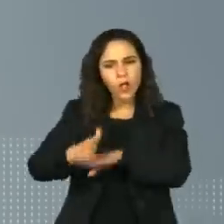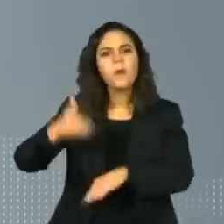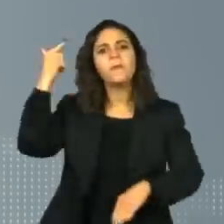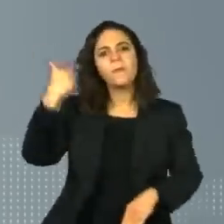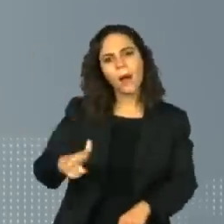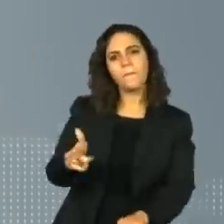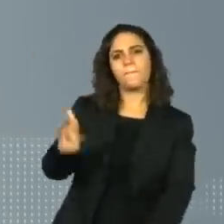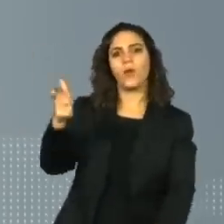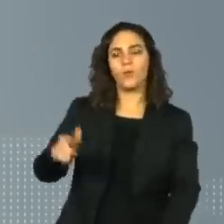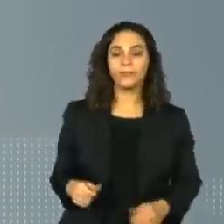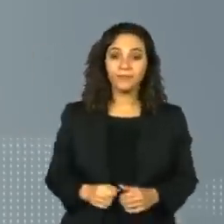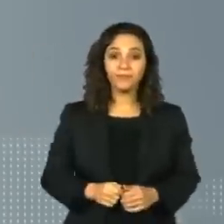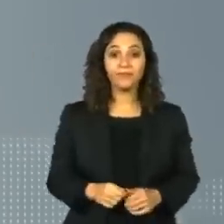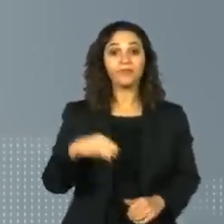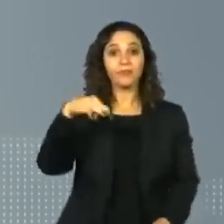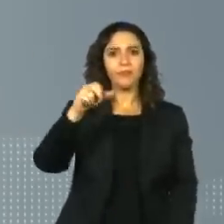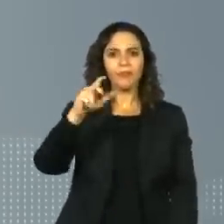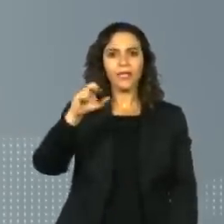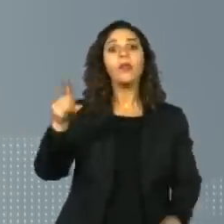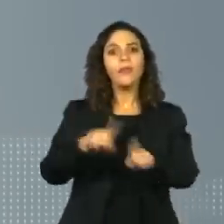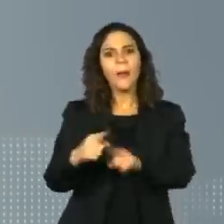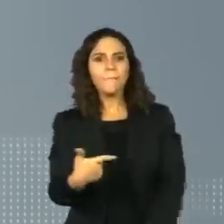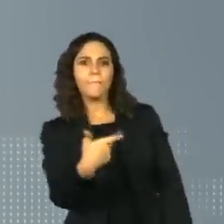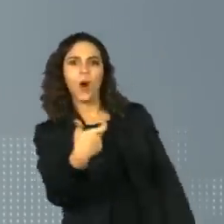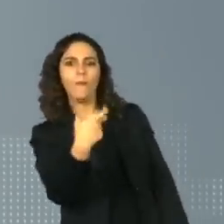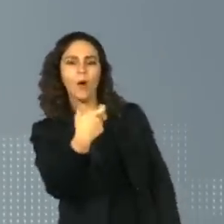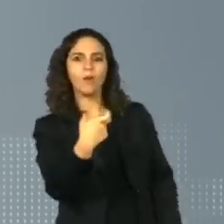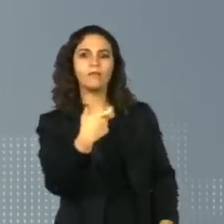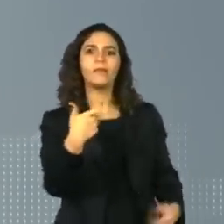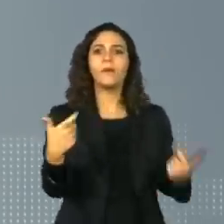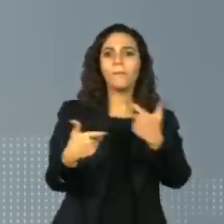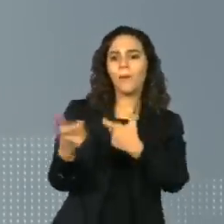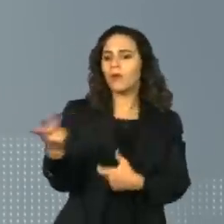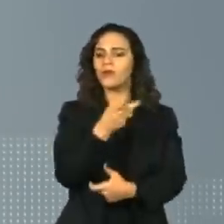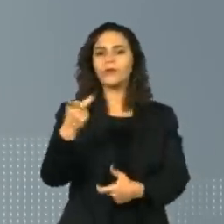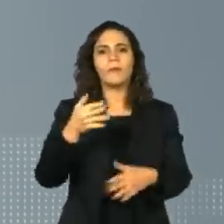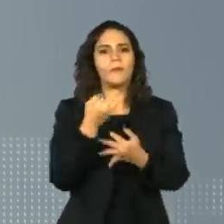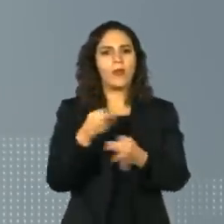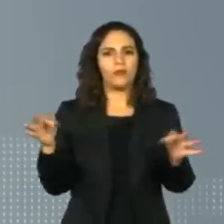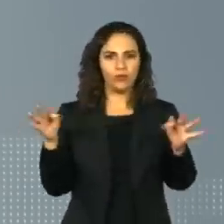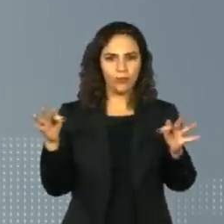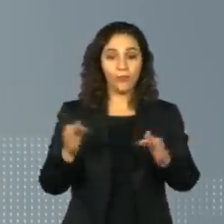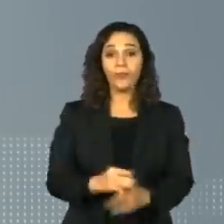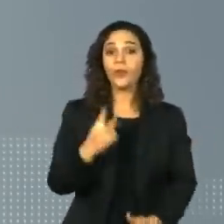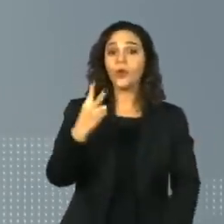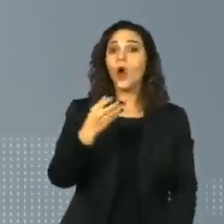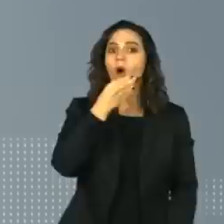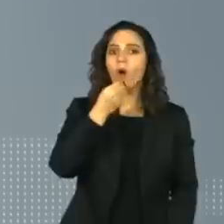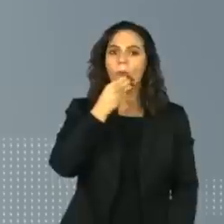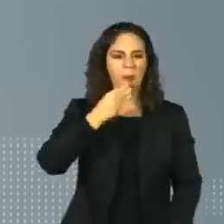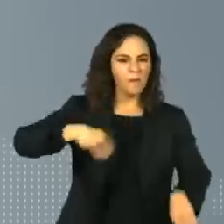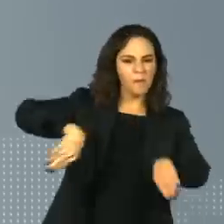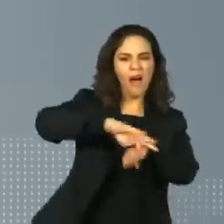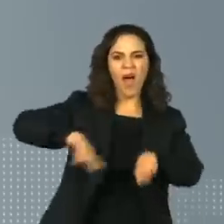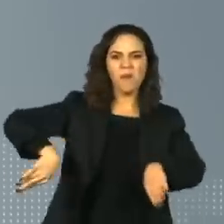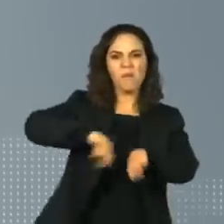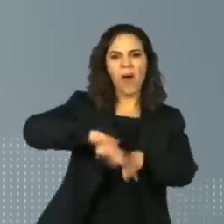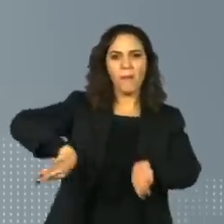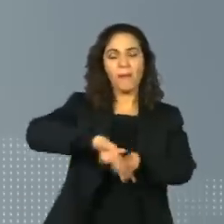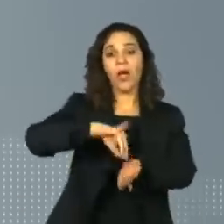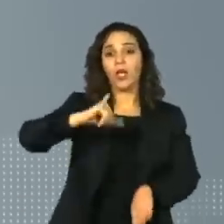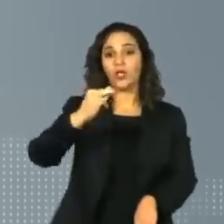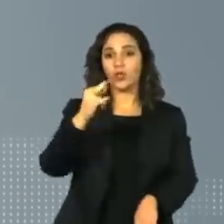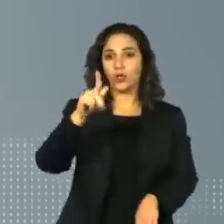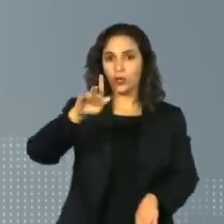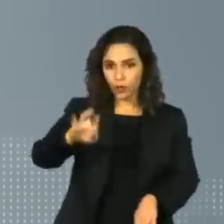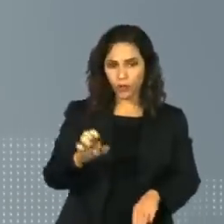atirou em Marcelo. Marcelo revidou os tiros. Os dois ficaram feridos. 2 homens chutaram Jorge. Tanto